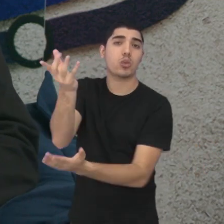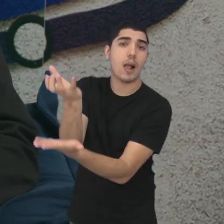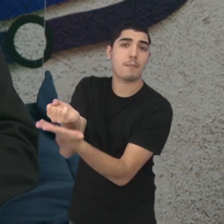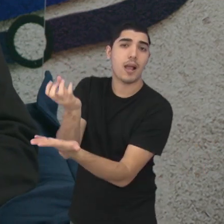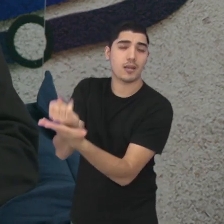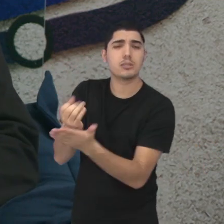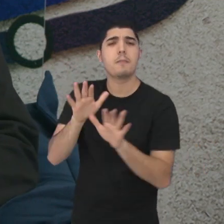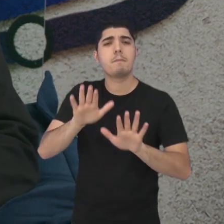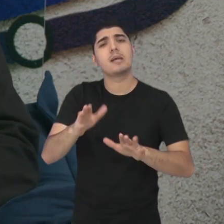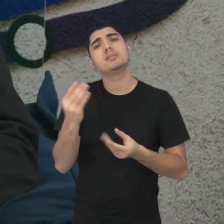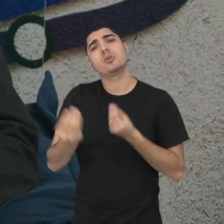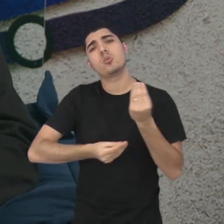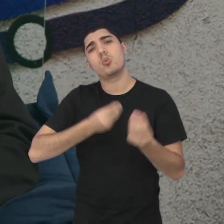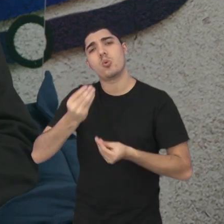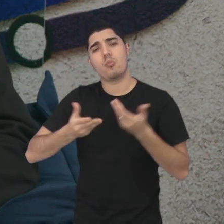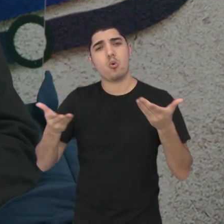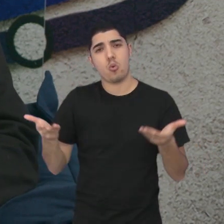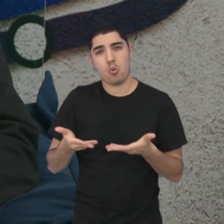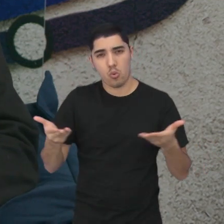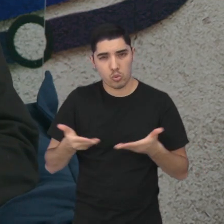que está a oferta